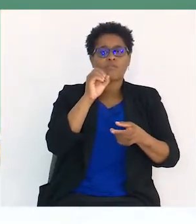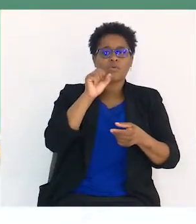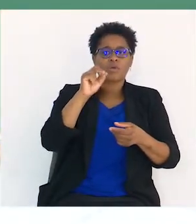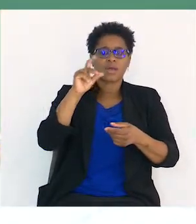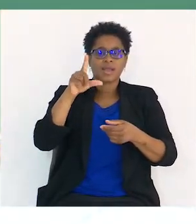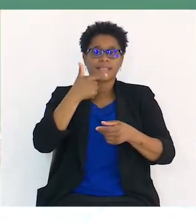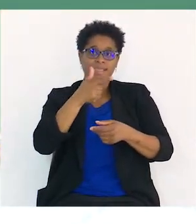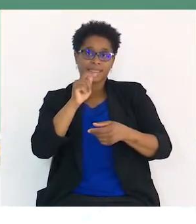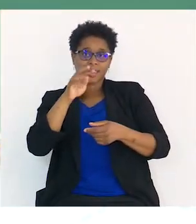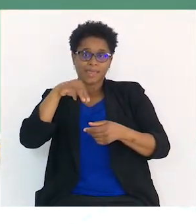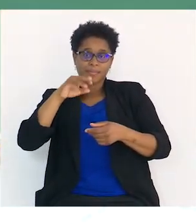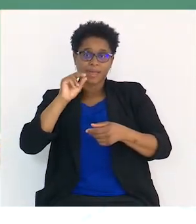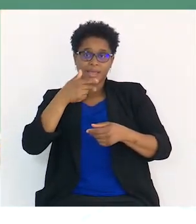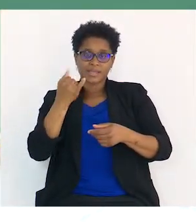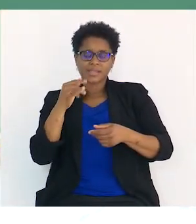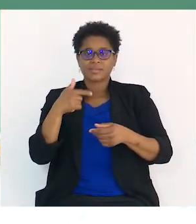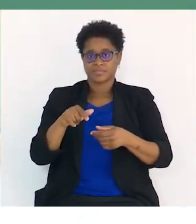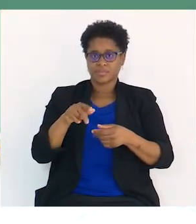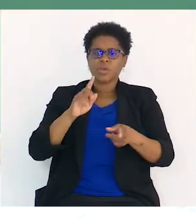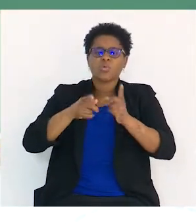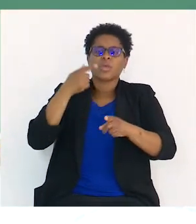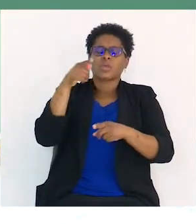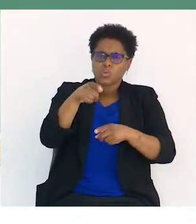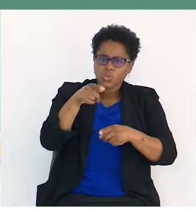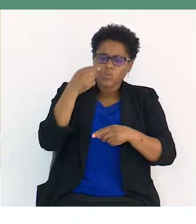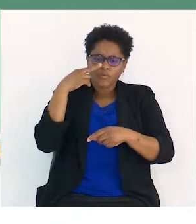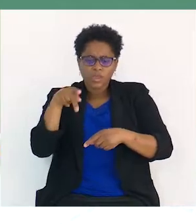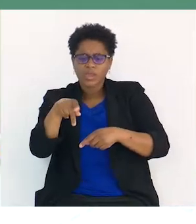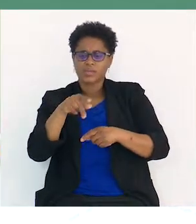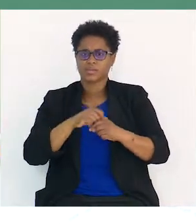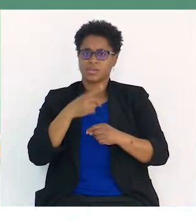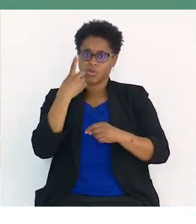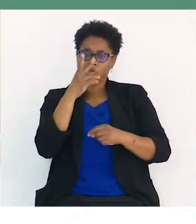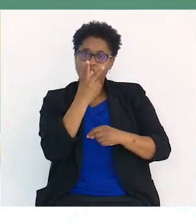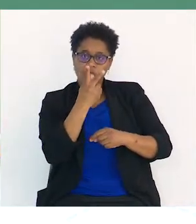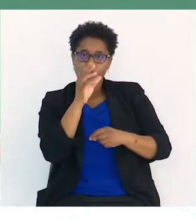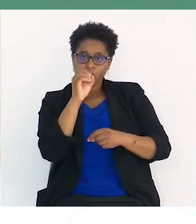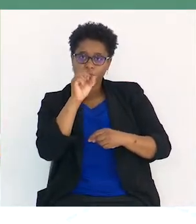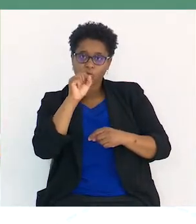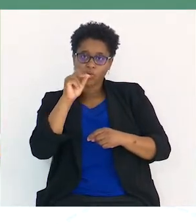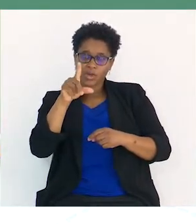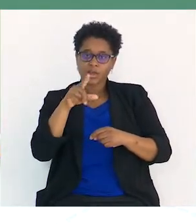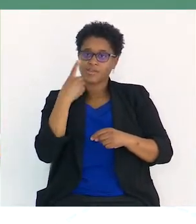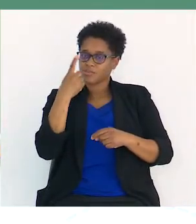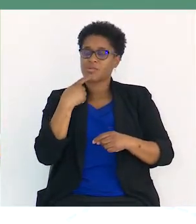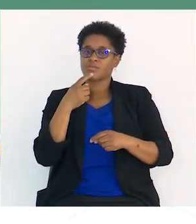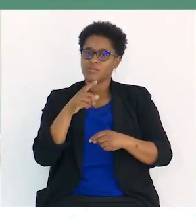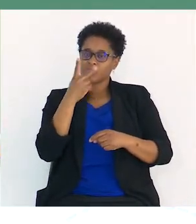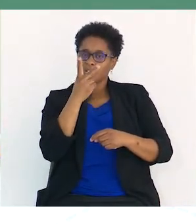aqui? O que é que encontras aqui? Uma vogal. O que é que encontras aqui?